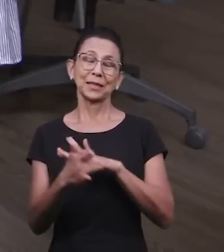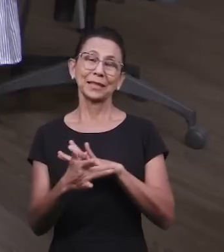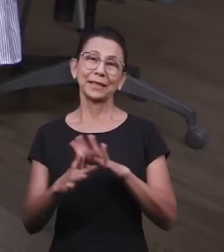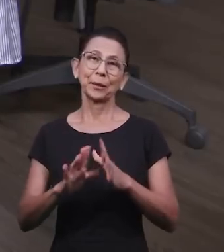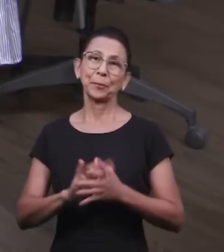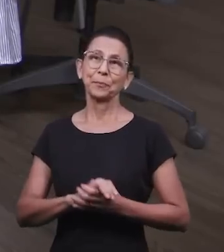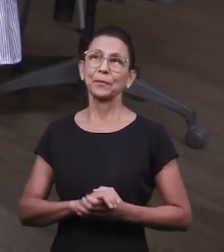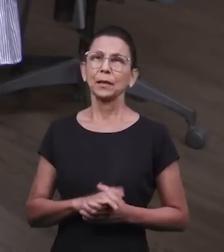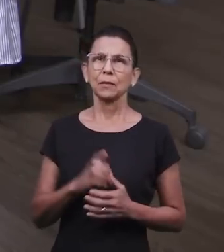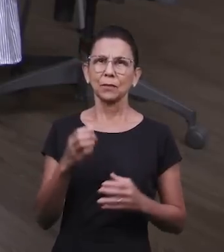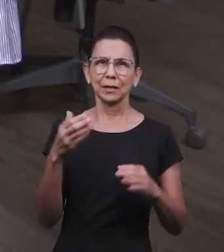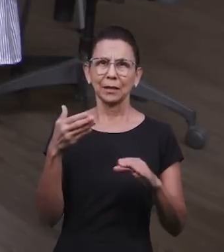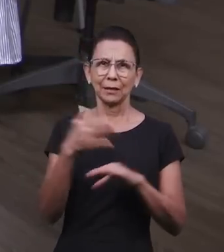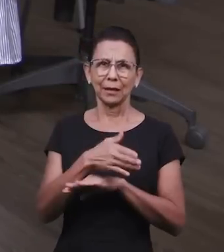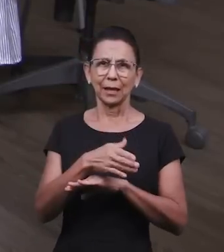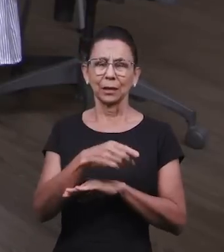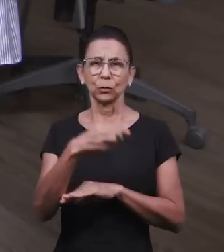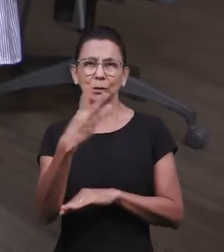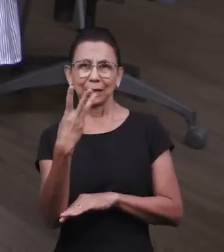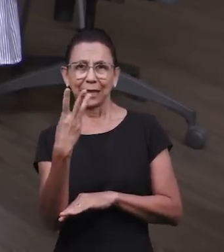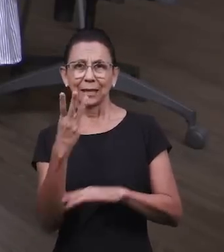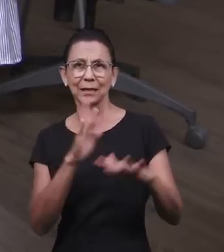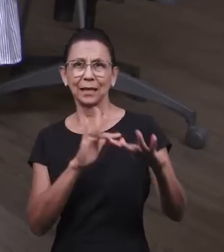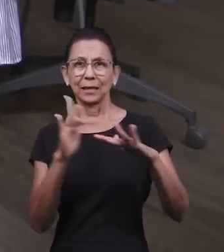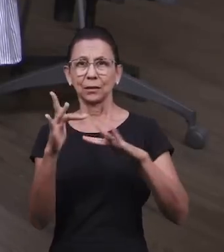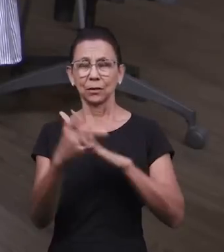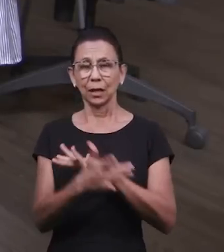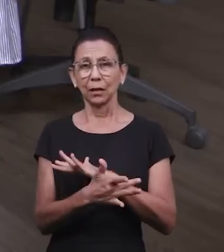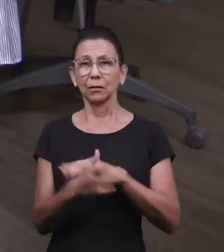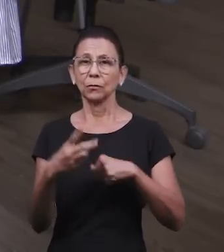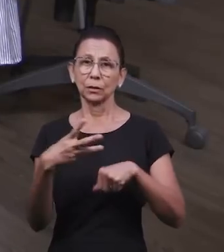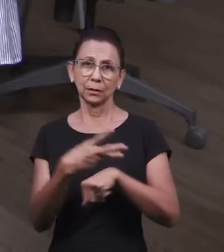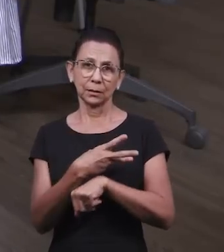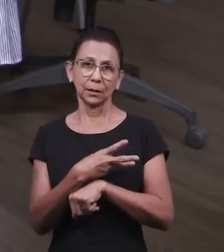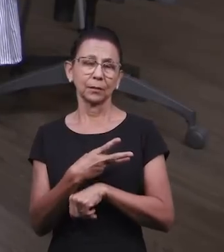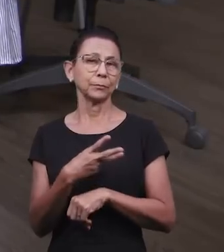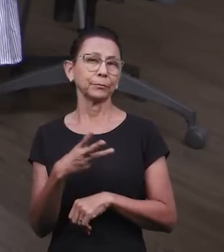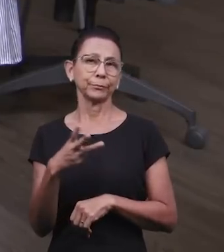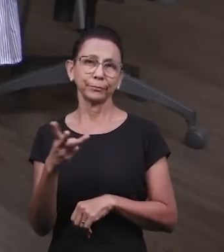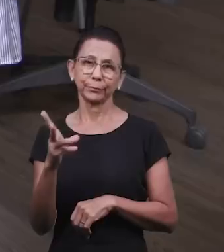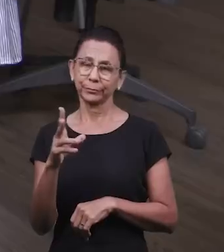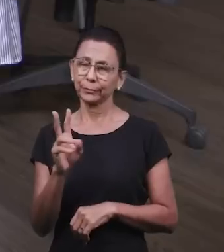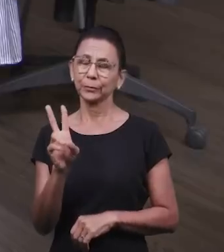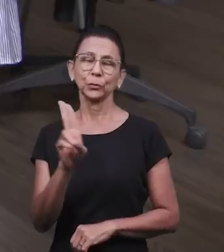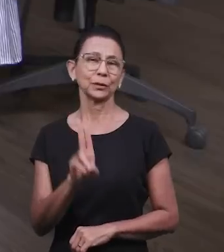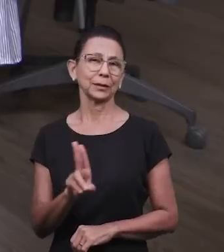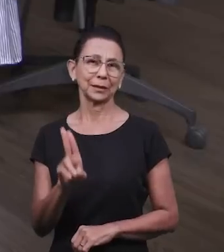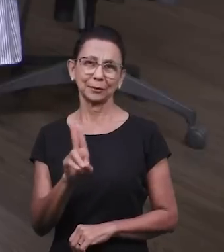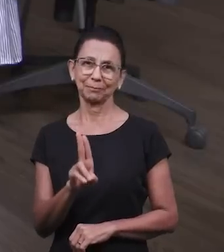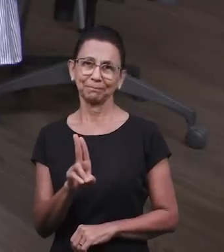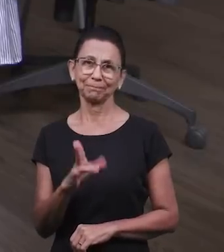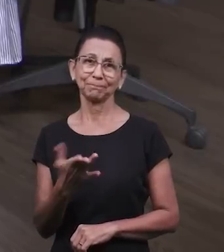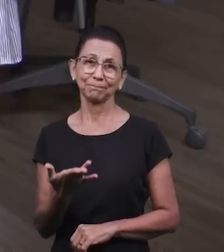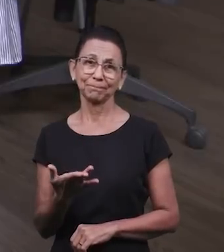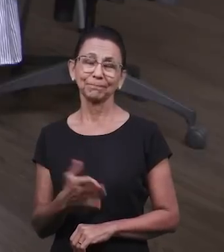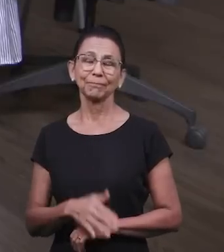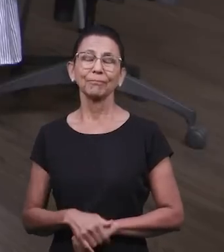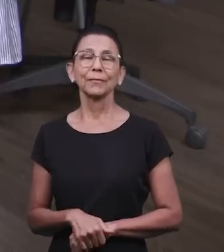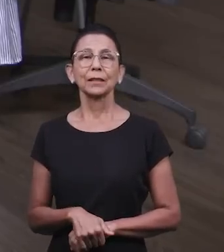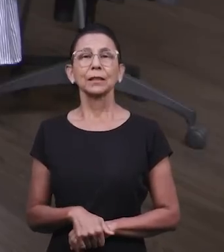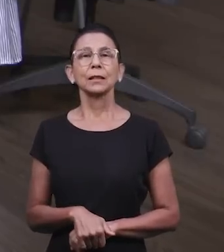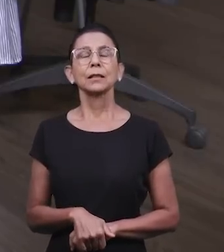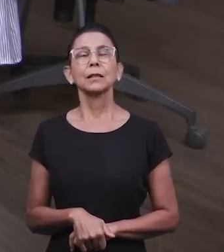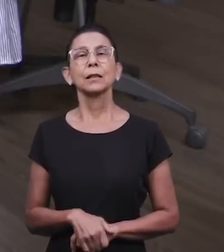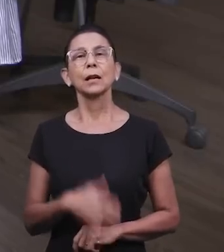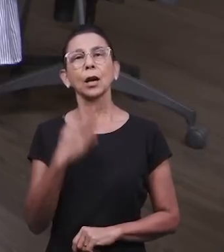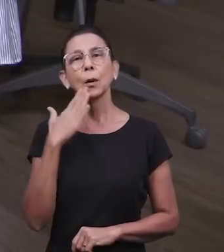3 redes sociais, no mínimo cada um de vocês usa o WhatsApp, que é uma rede social. Então, o melhor uso, a melhor forma de